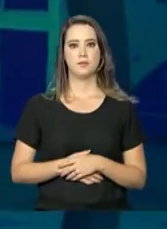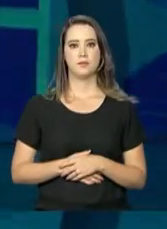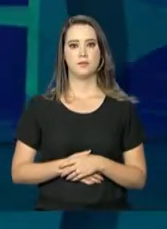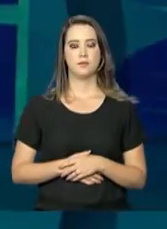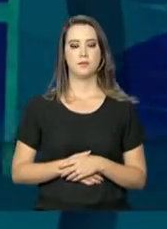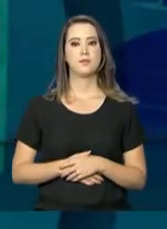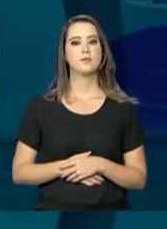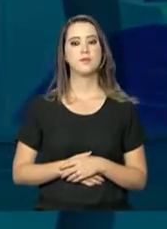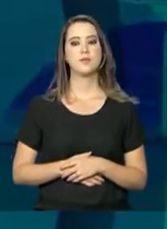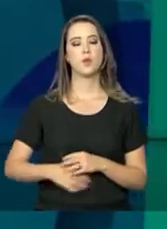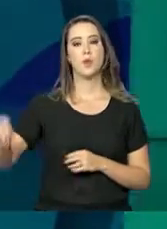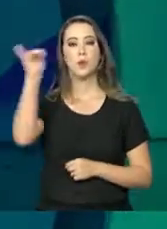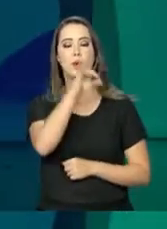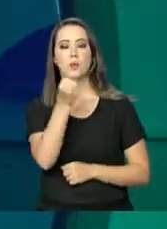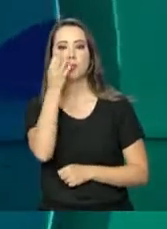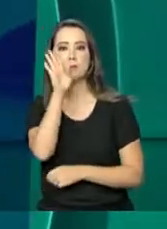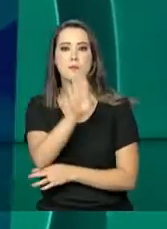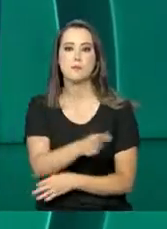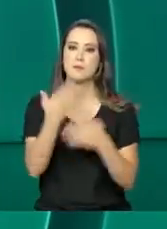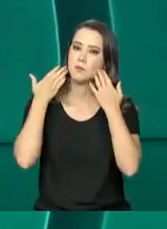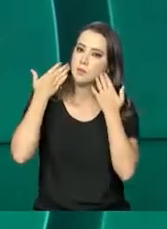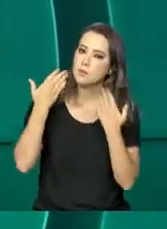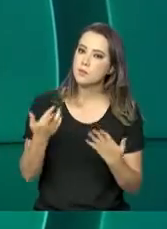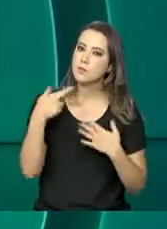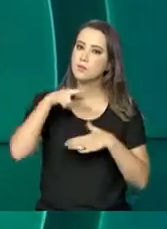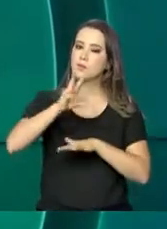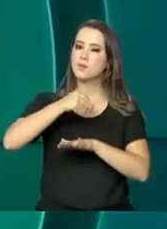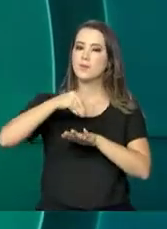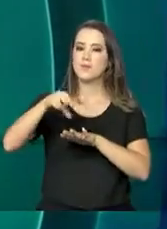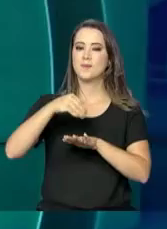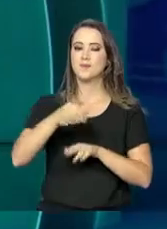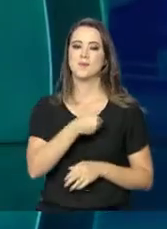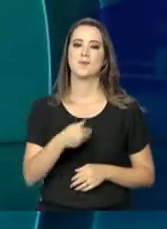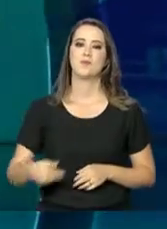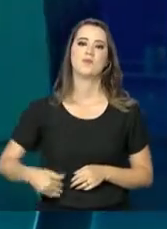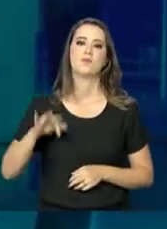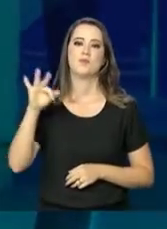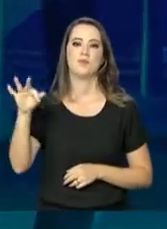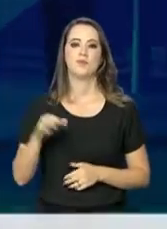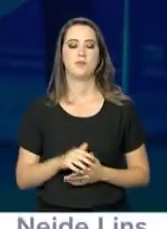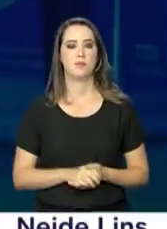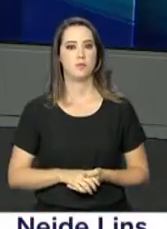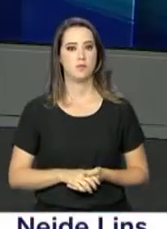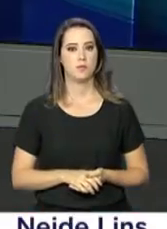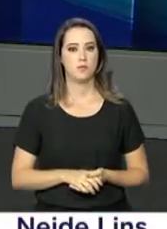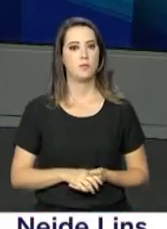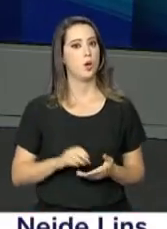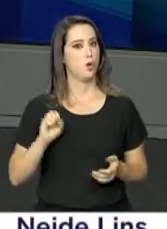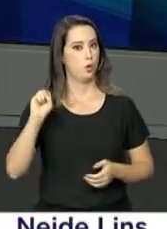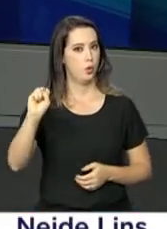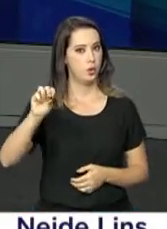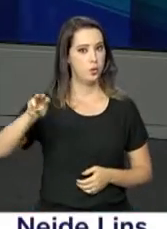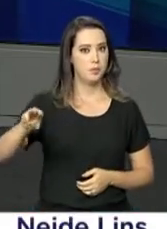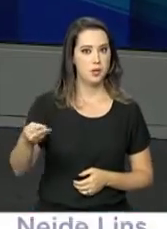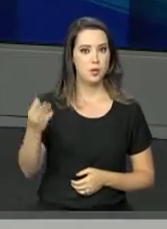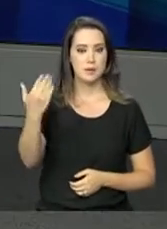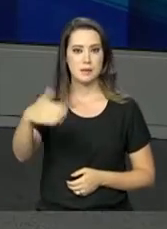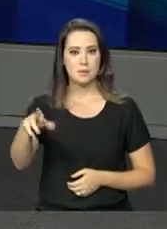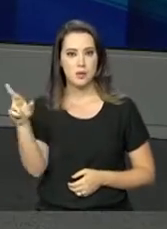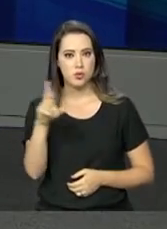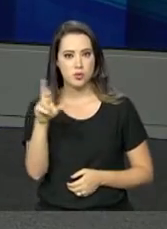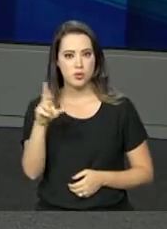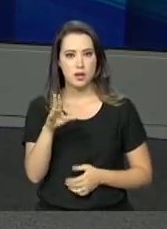olá boa tarde começa agora o repórter nbr com as notícias do governo federal oito milhões e meio de reais